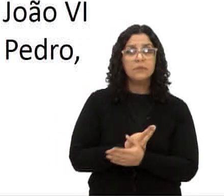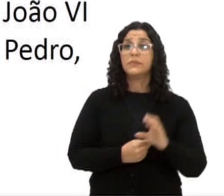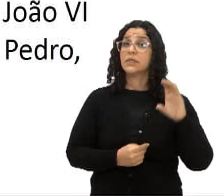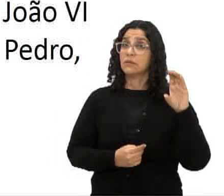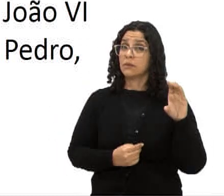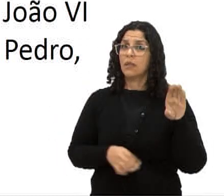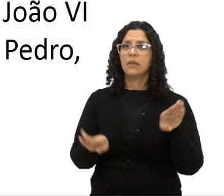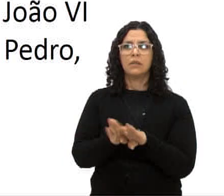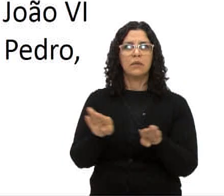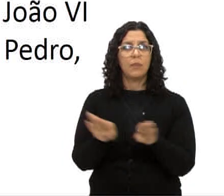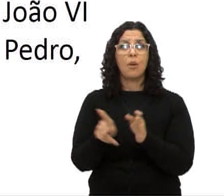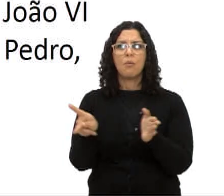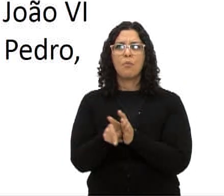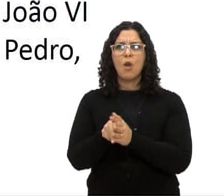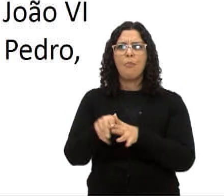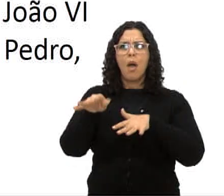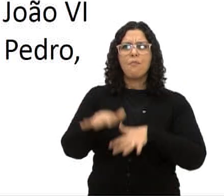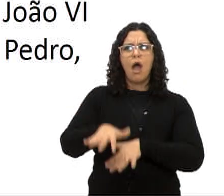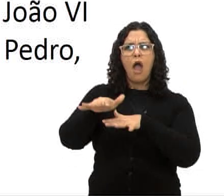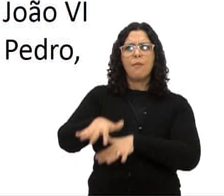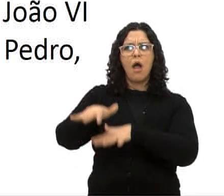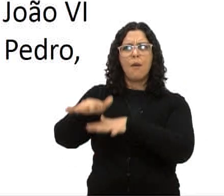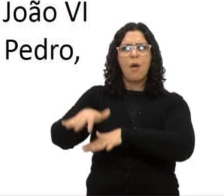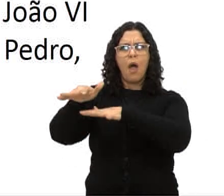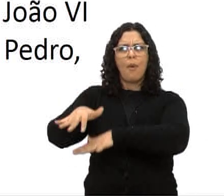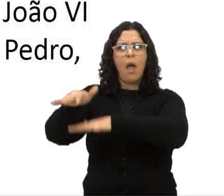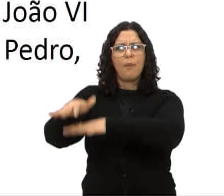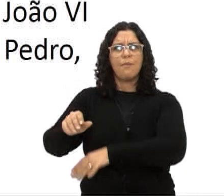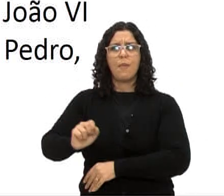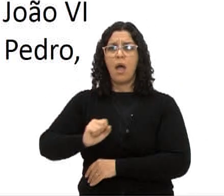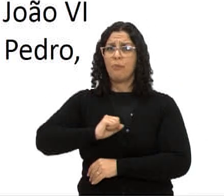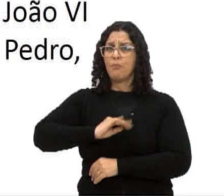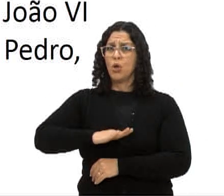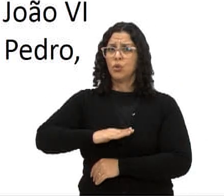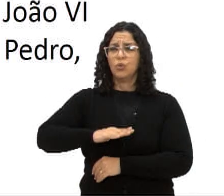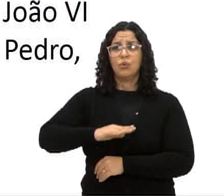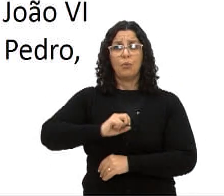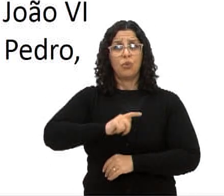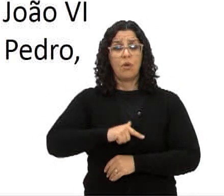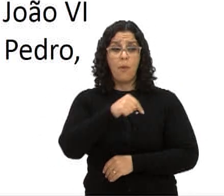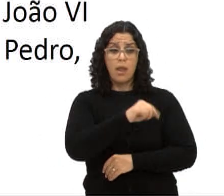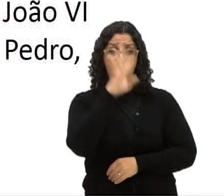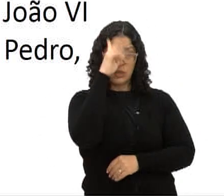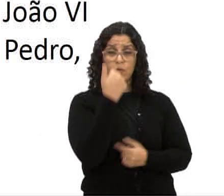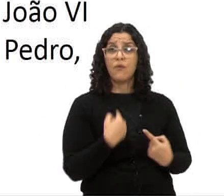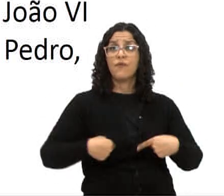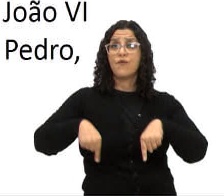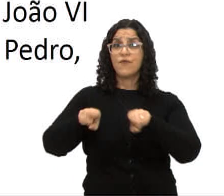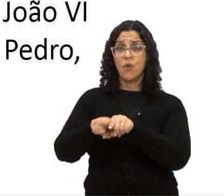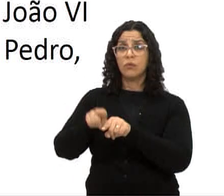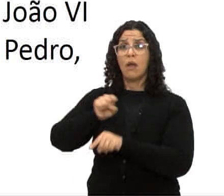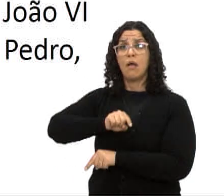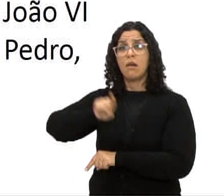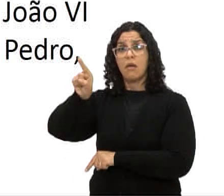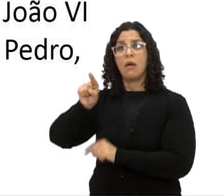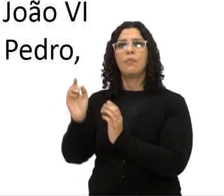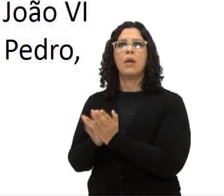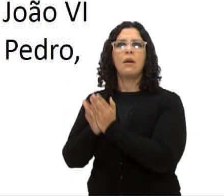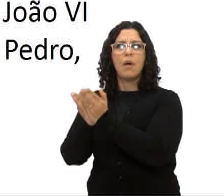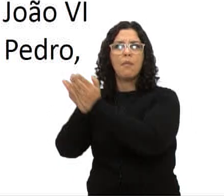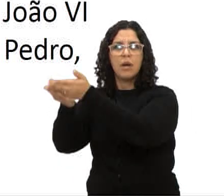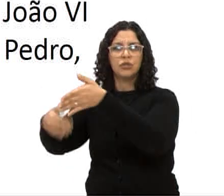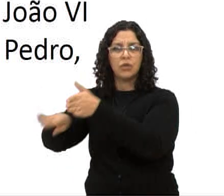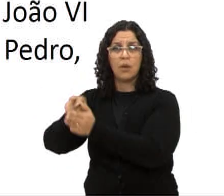C. Pressionado por tropas militares portuguesas, Dom João VI resolveu voltar para Portugal, mas deixou seu filho, Pedro,